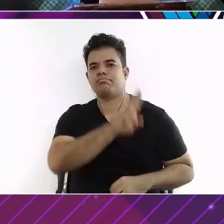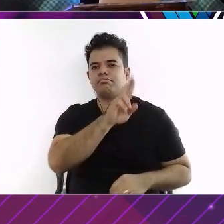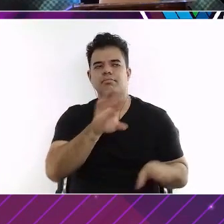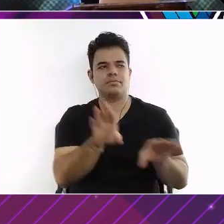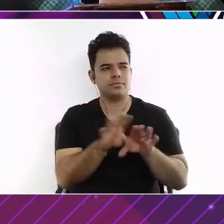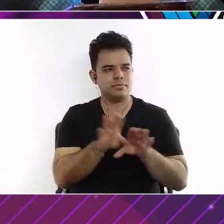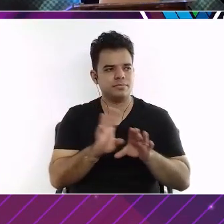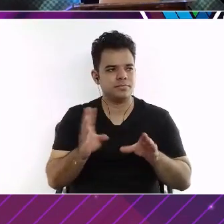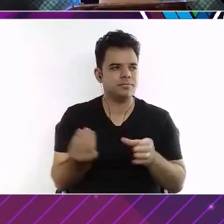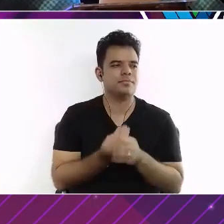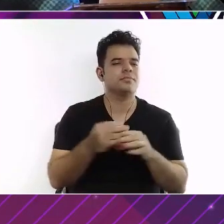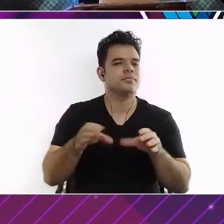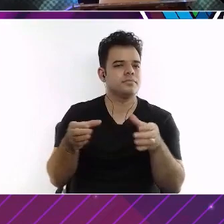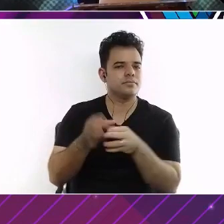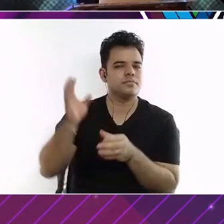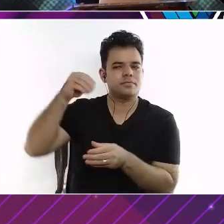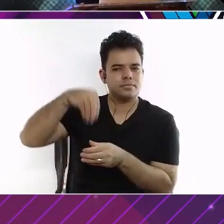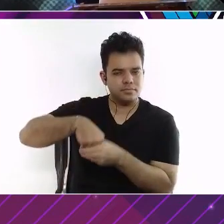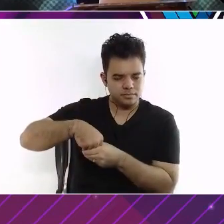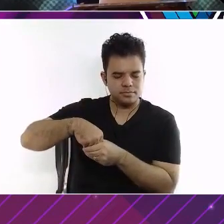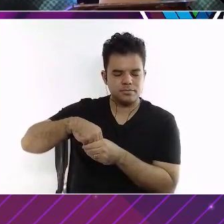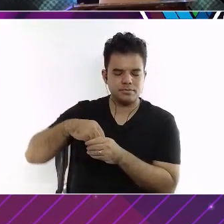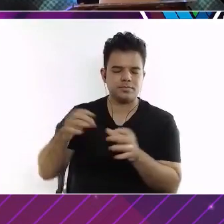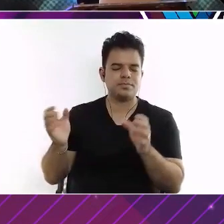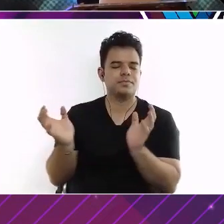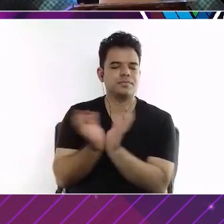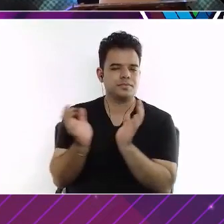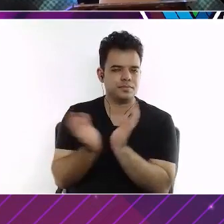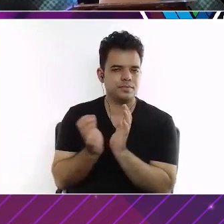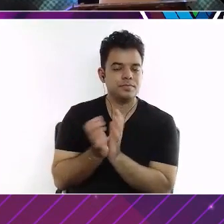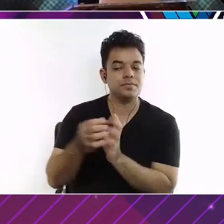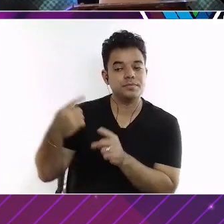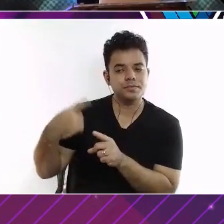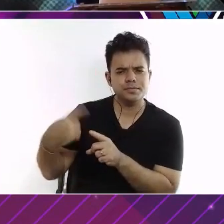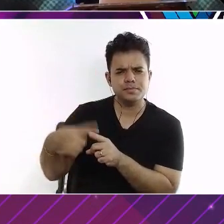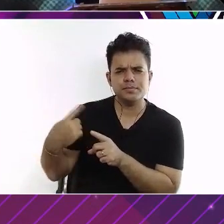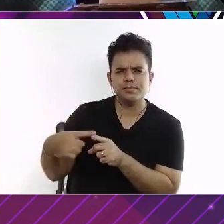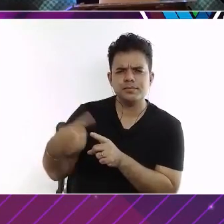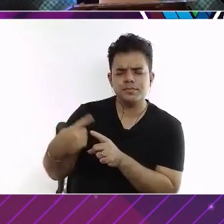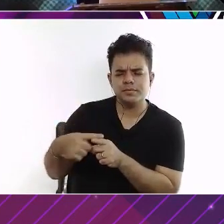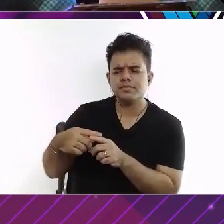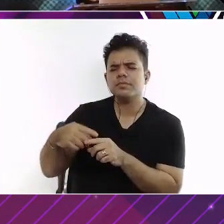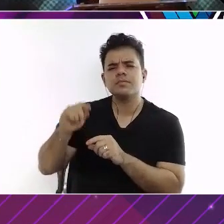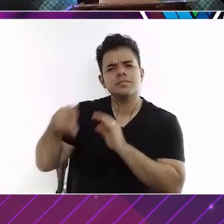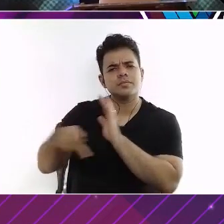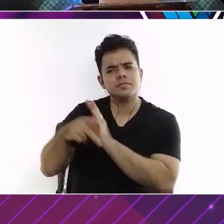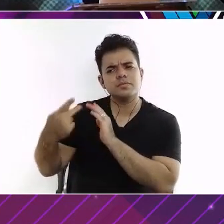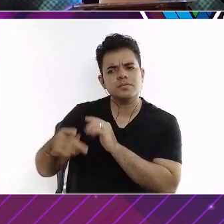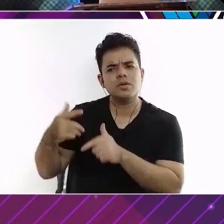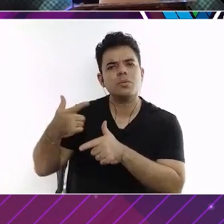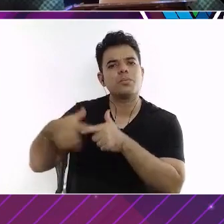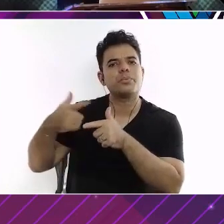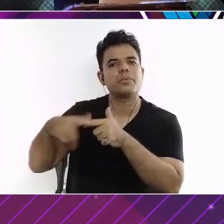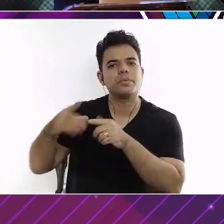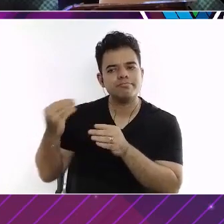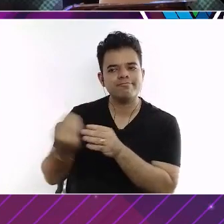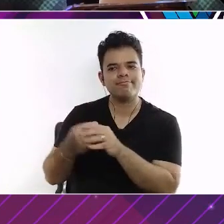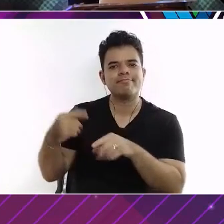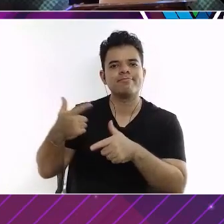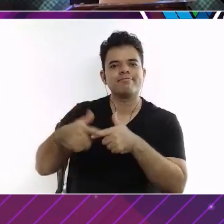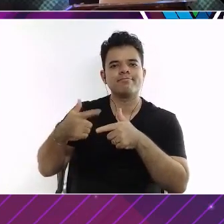consistente entre times, porque implementação inconsistente leva a problemas de integração e defeitos em